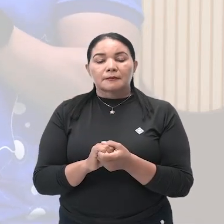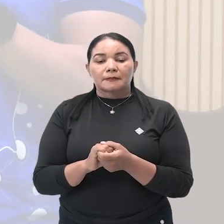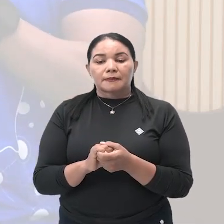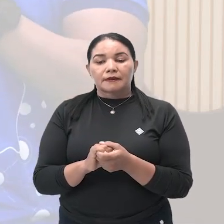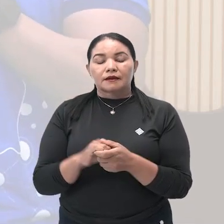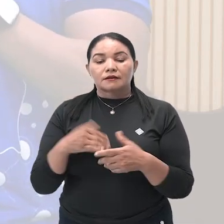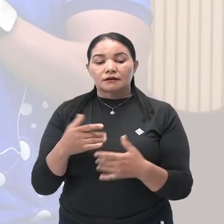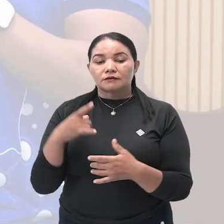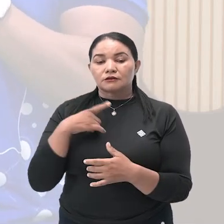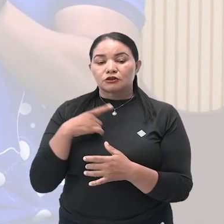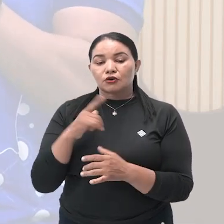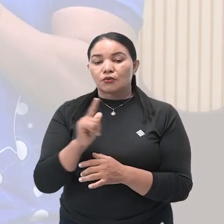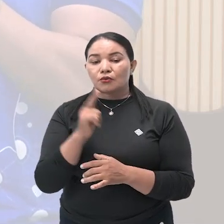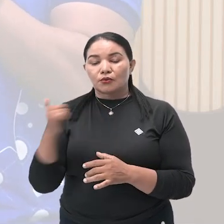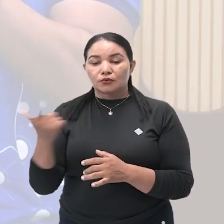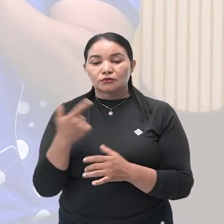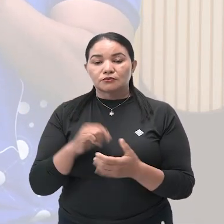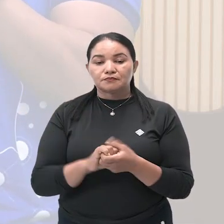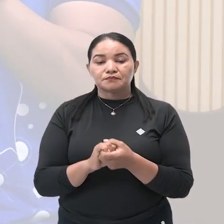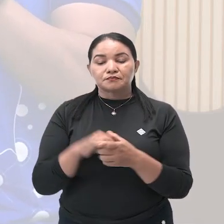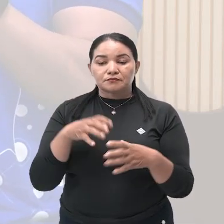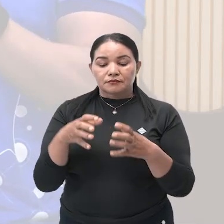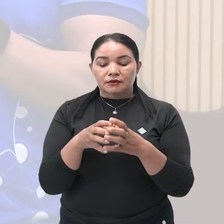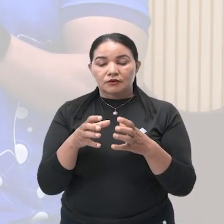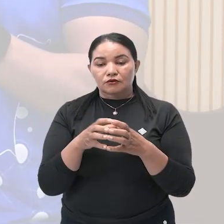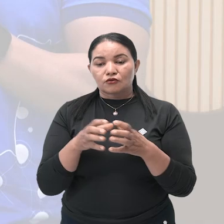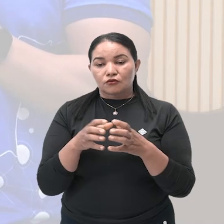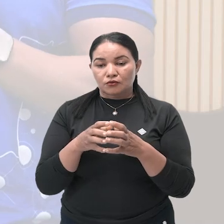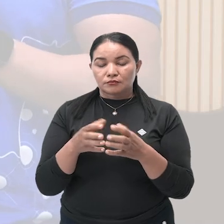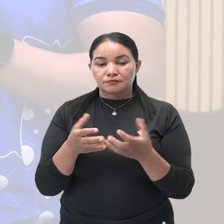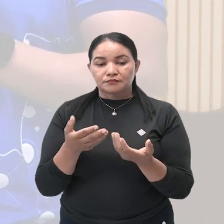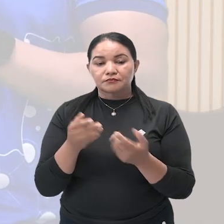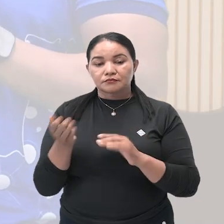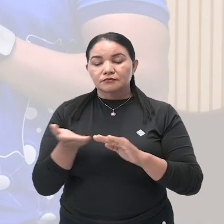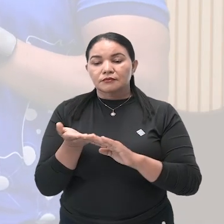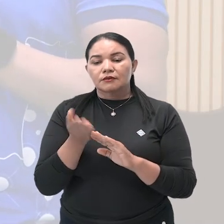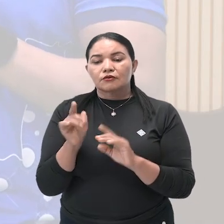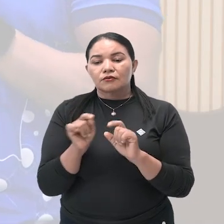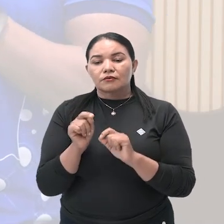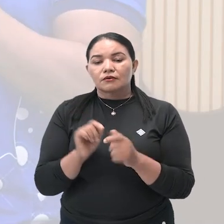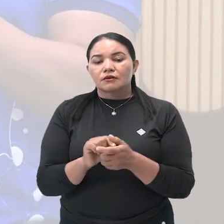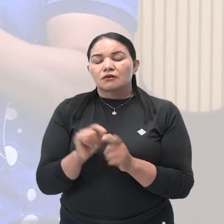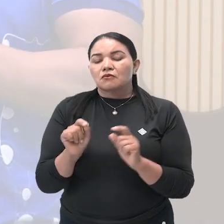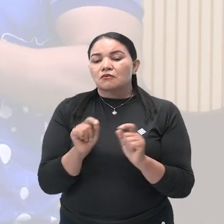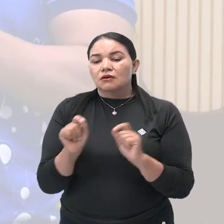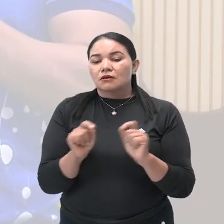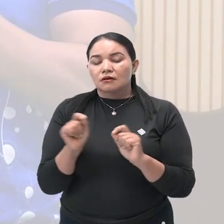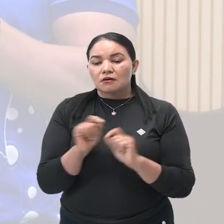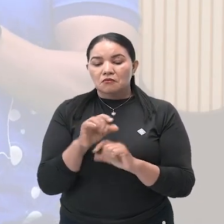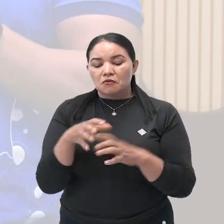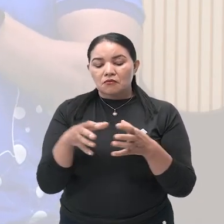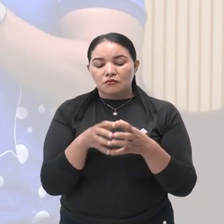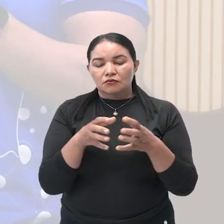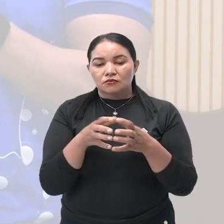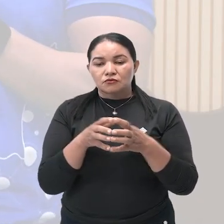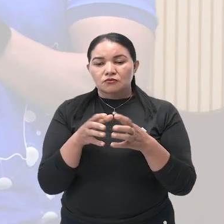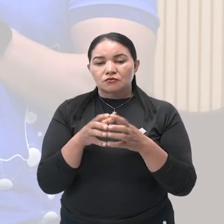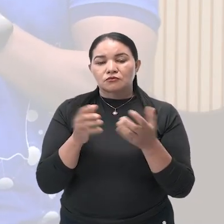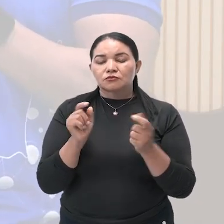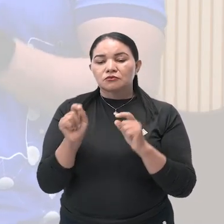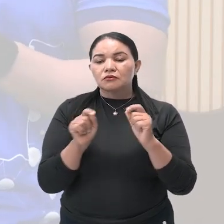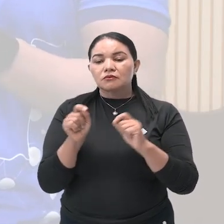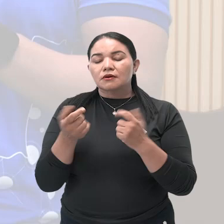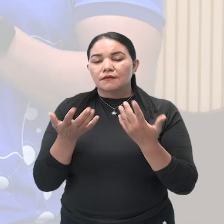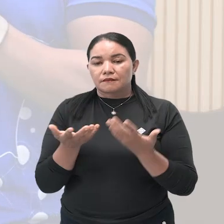tem também os movimentos sociais contemporâneos, tá certo? E, professor, o que são esses movimentos sociais